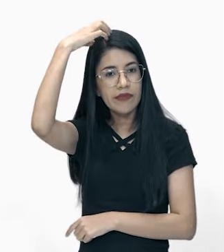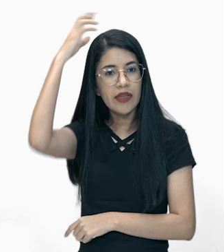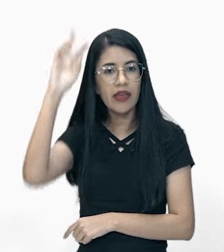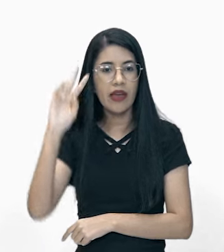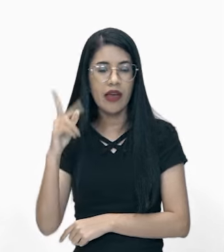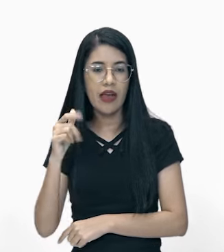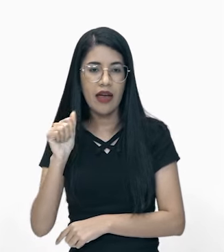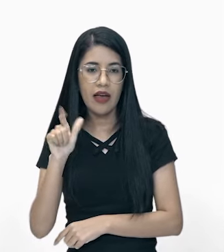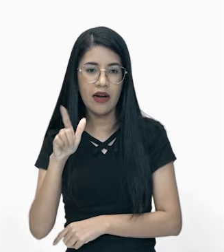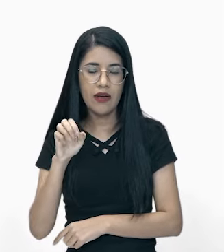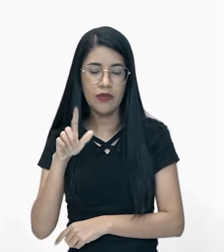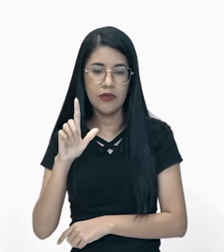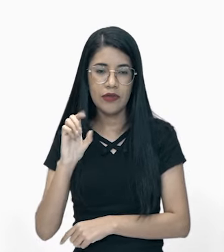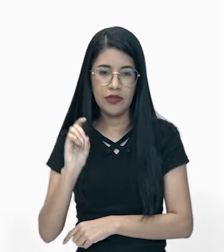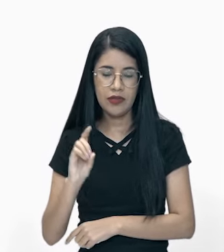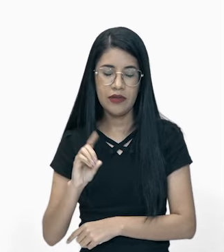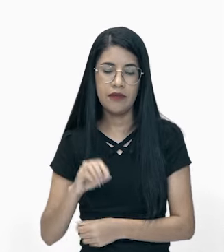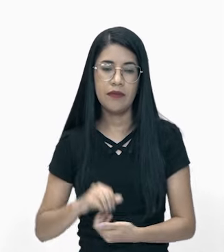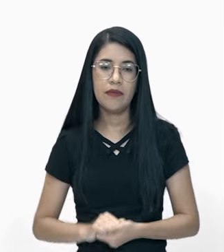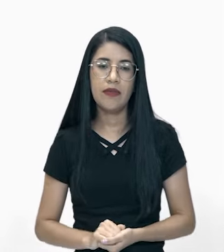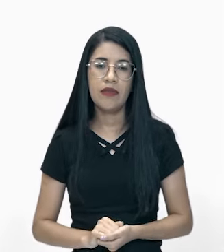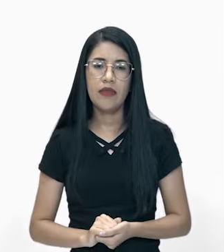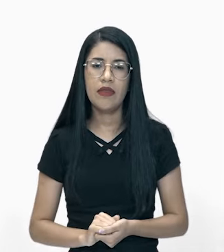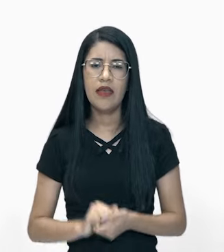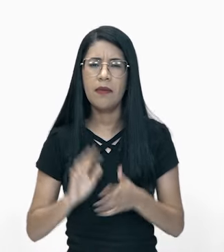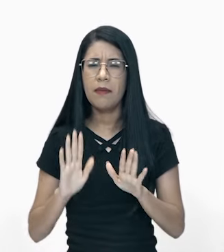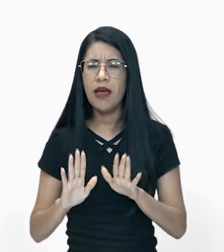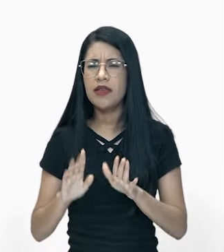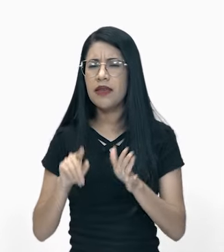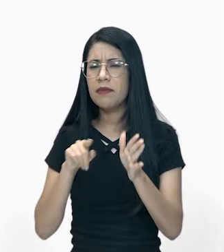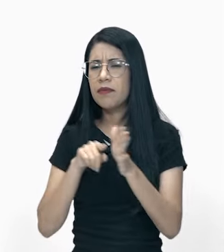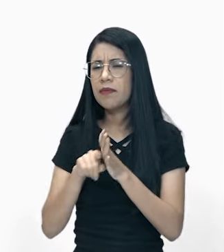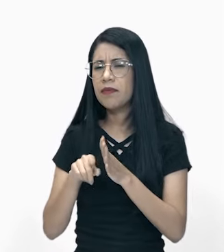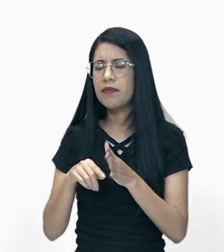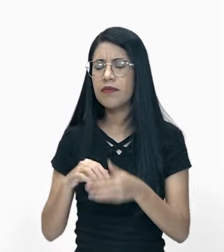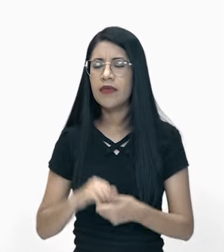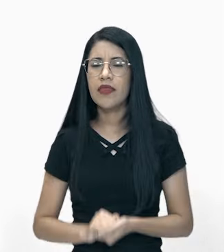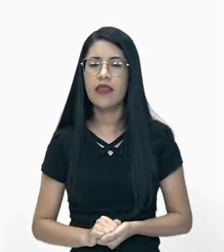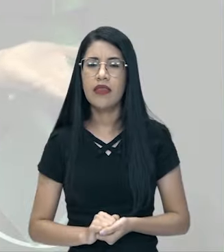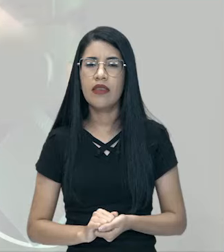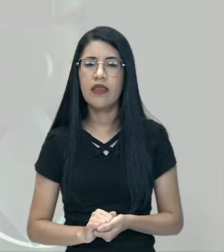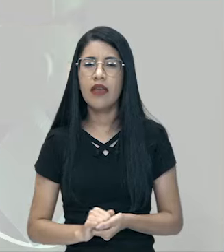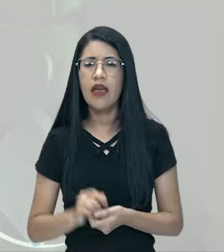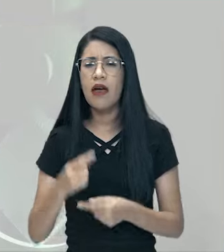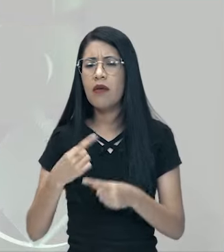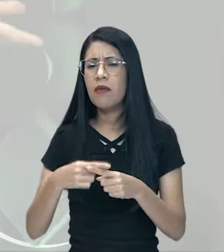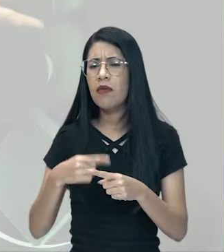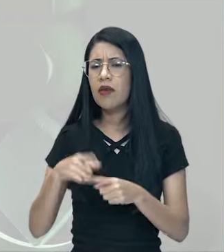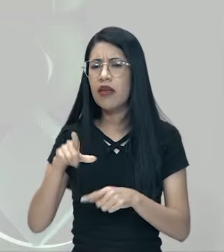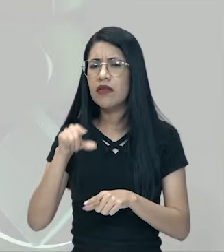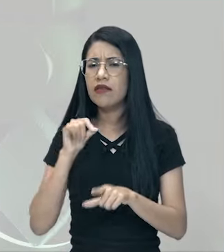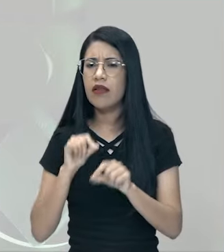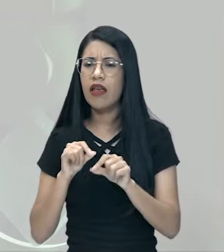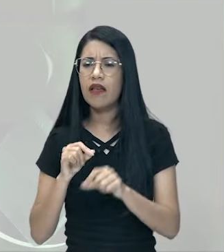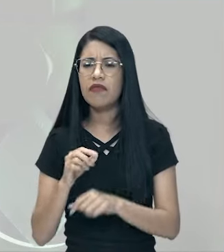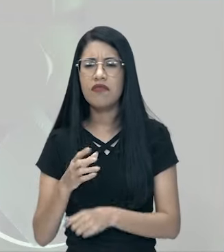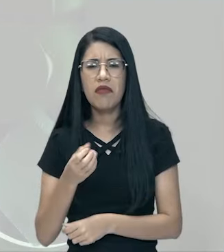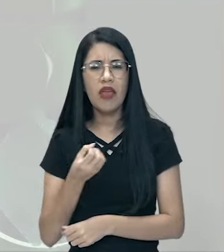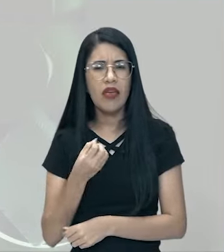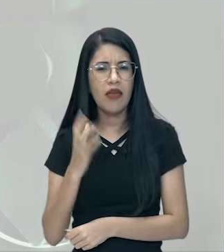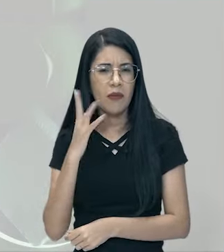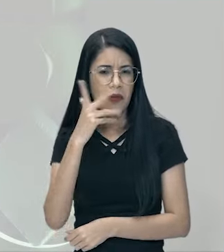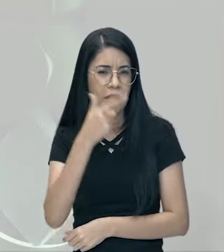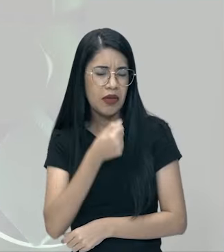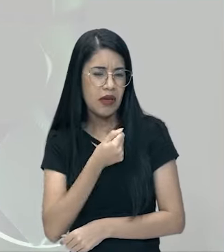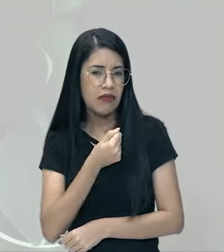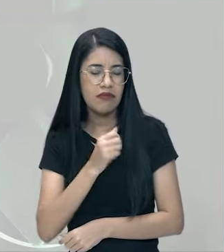Harald Bluetooth. Mas você pode estar se perguntando, professora, mas por que eles escolheram? Porque ele é bonito? Não, é